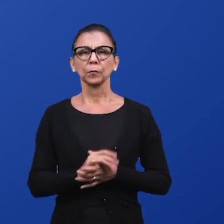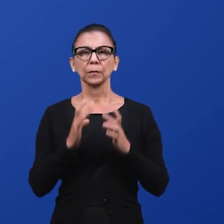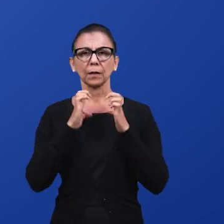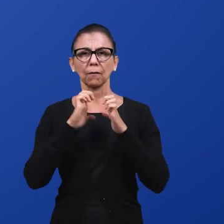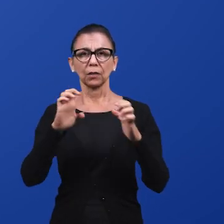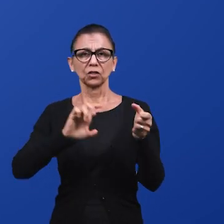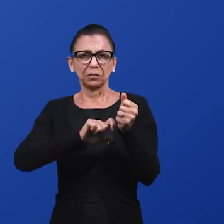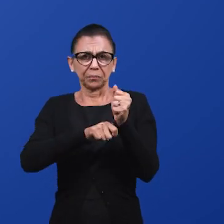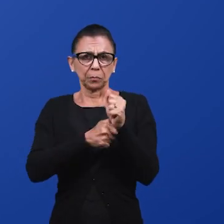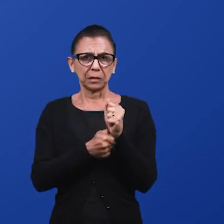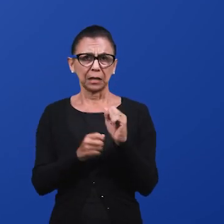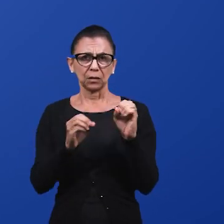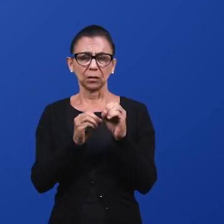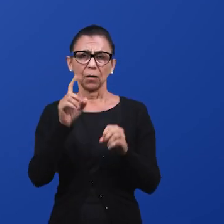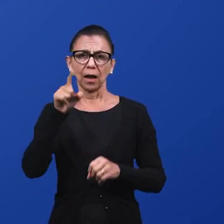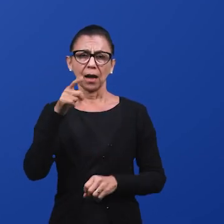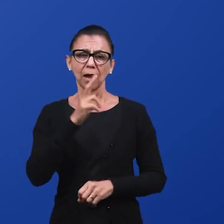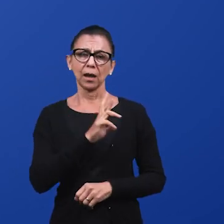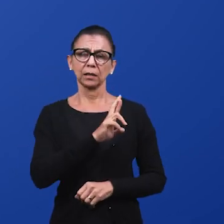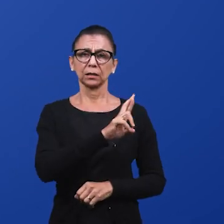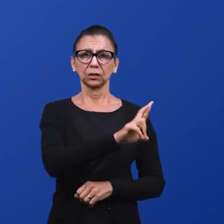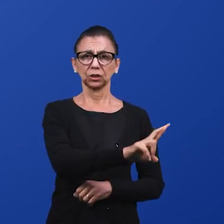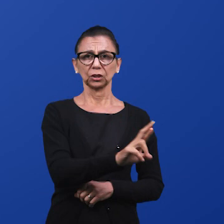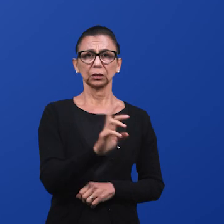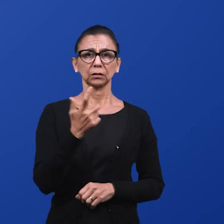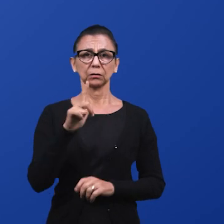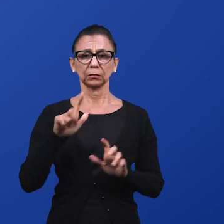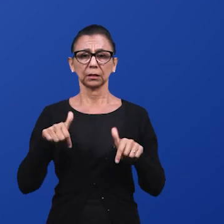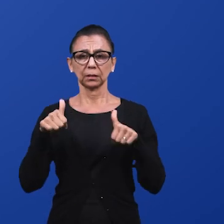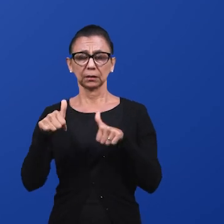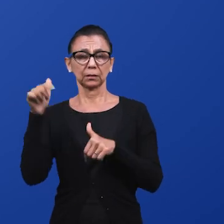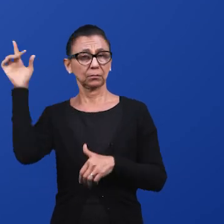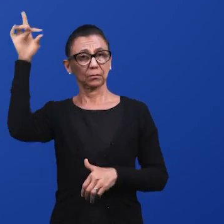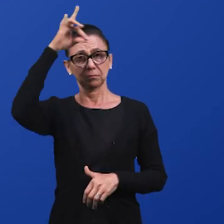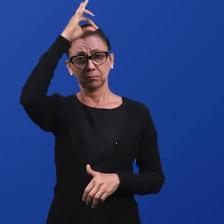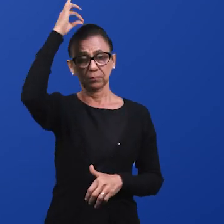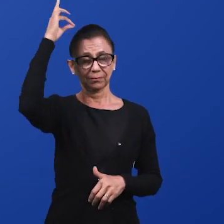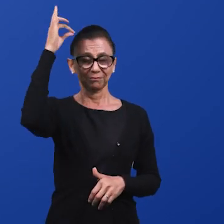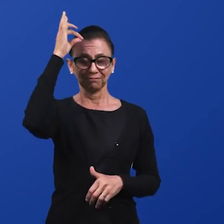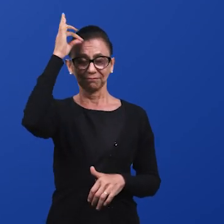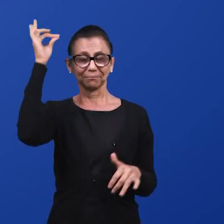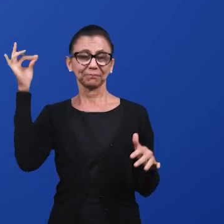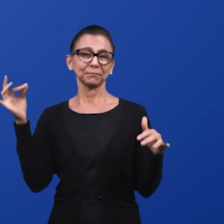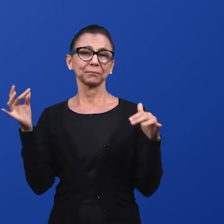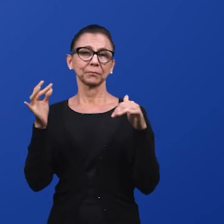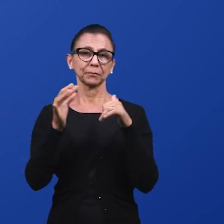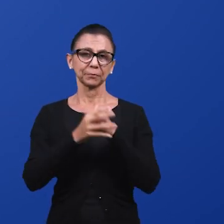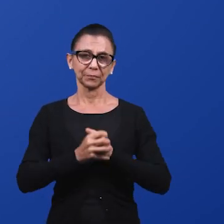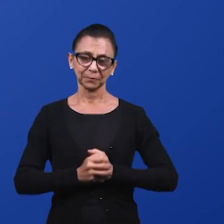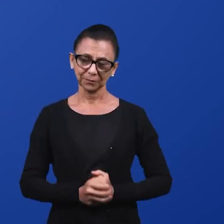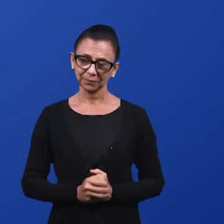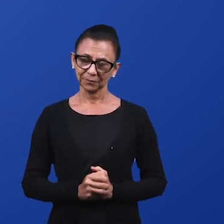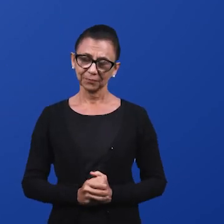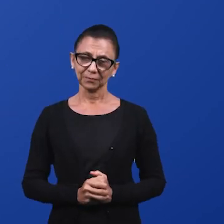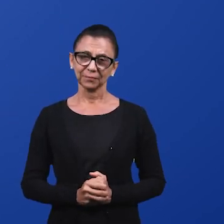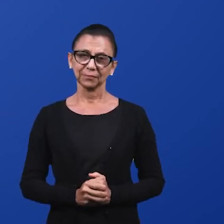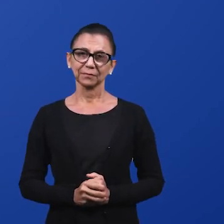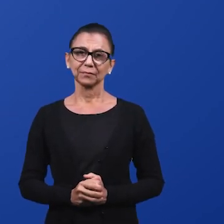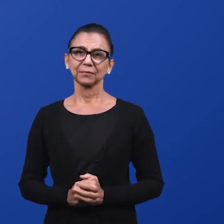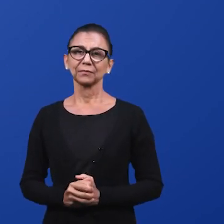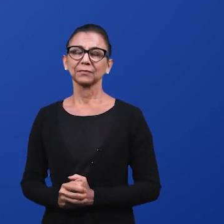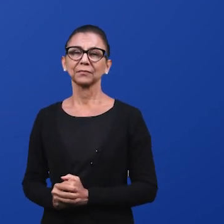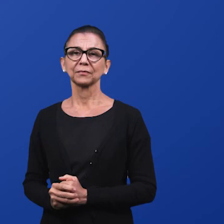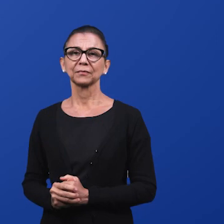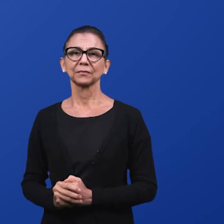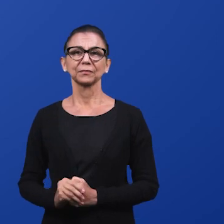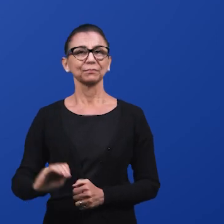Evangelho sem mistério é religião, não há ação do Espírito Santo. Amém. A paz do Senhor,